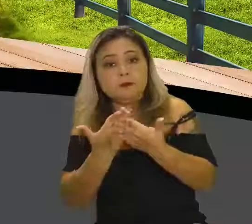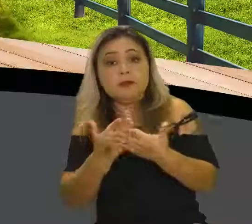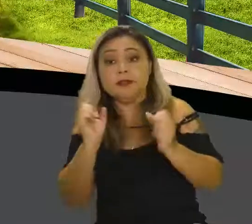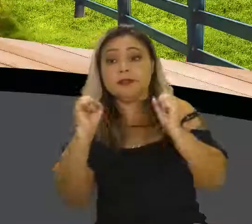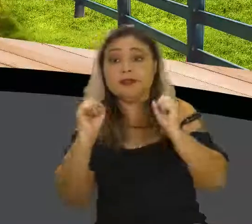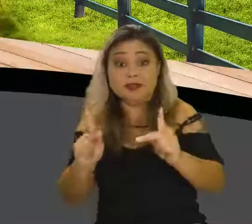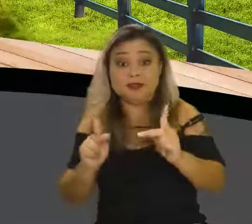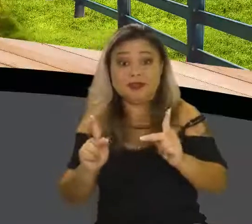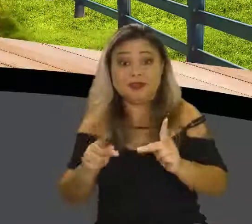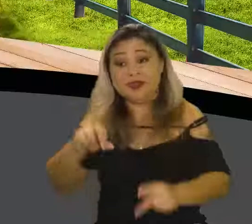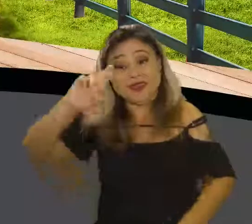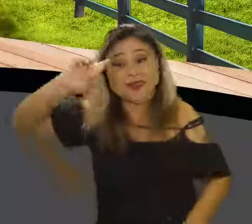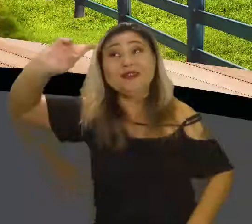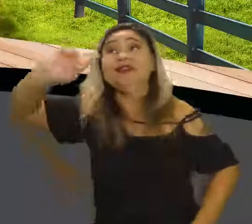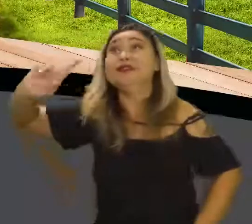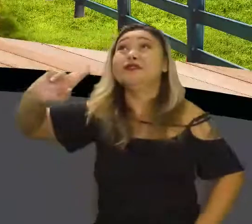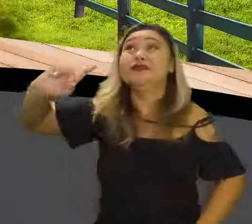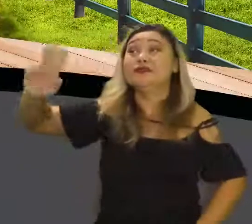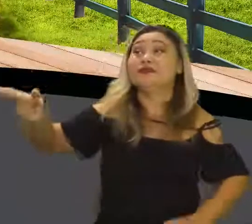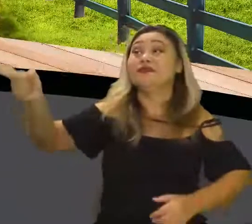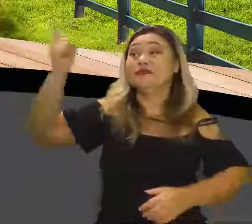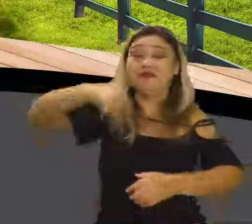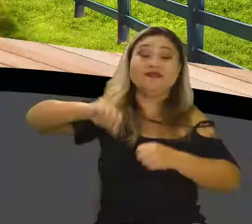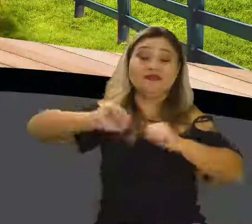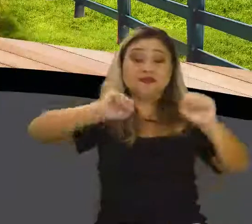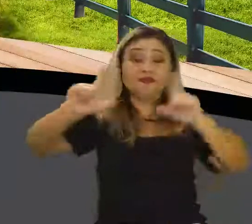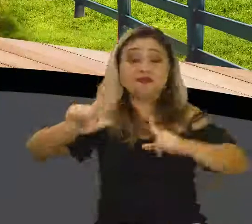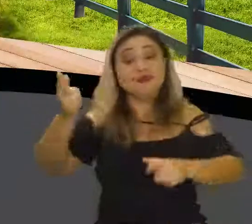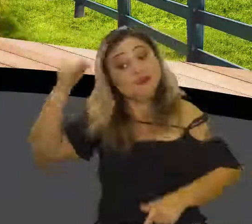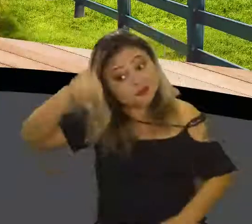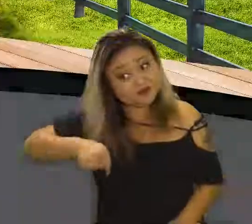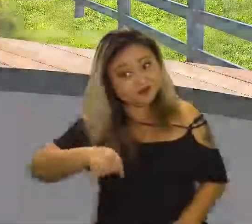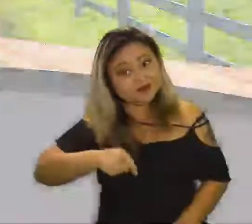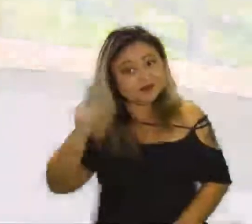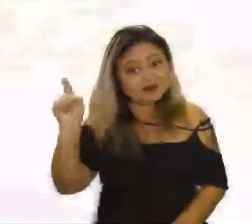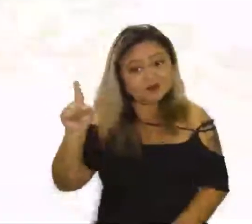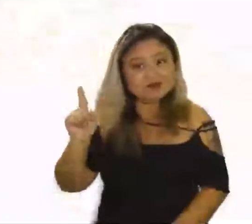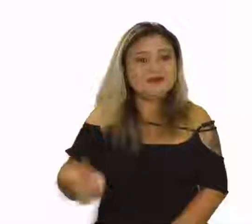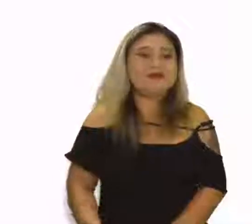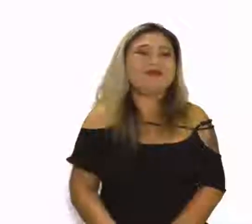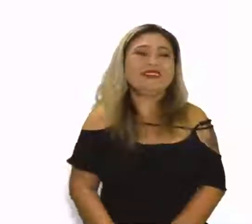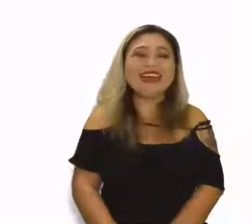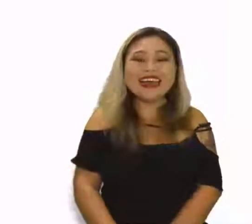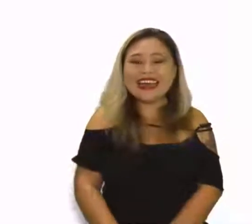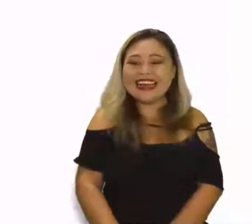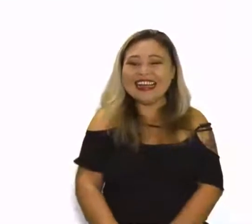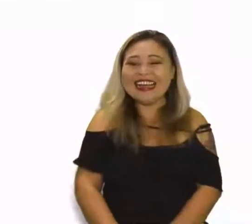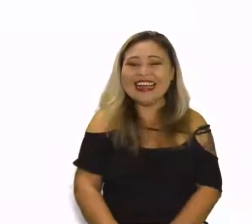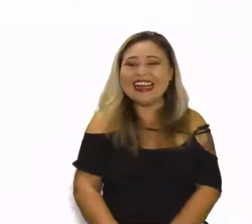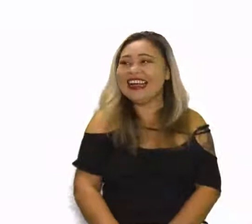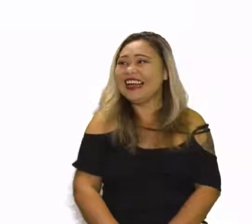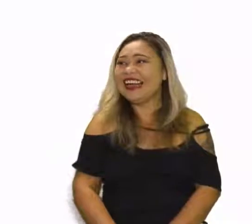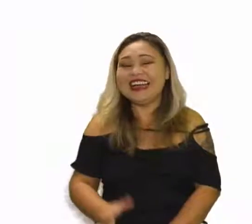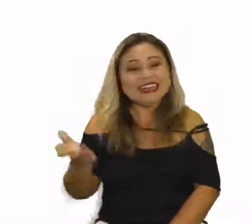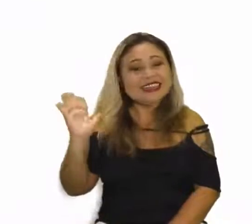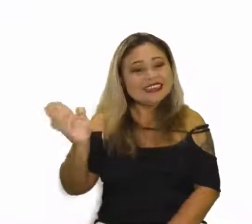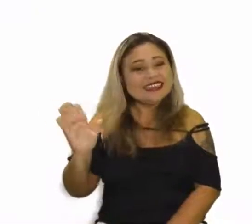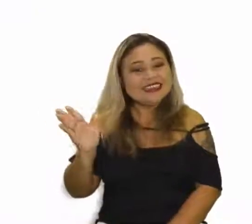Ok, chefe, ela falou, volta pra aula, macho. Olha lá na tela. É que senão tá